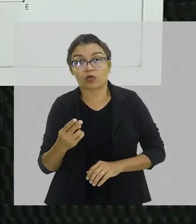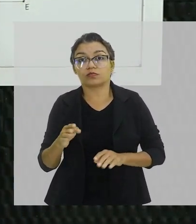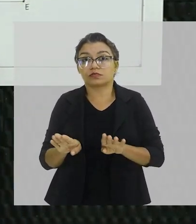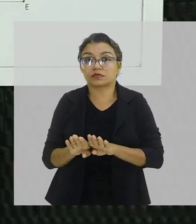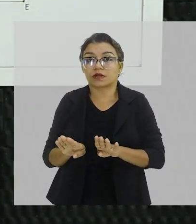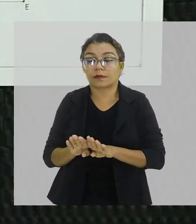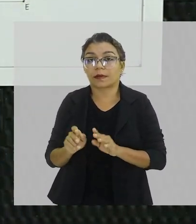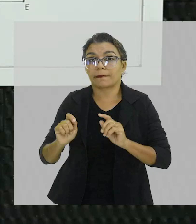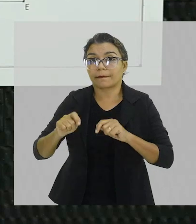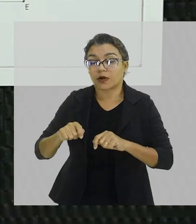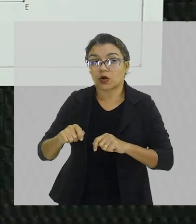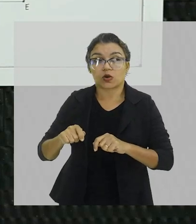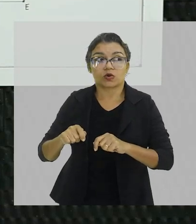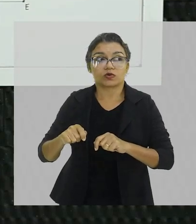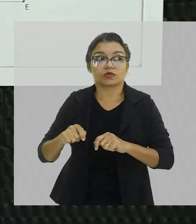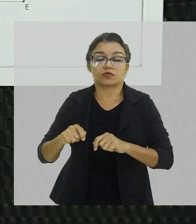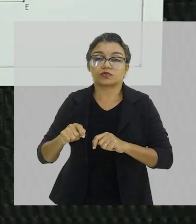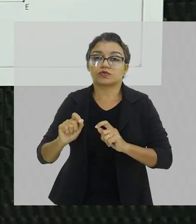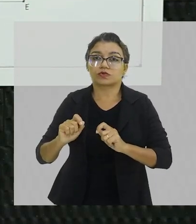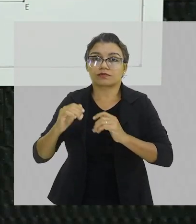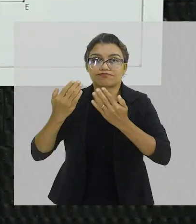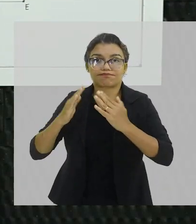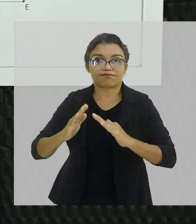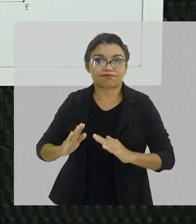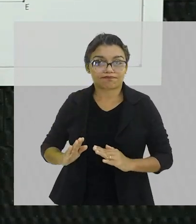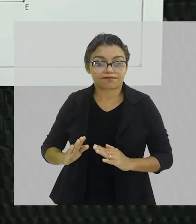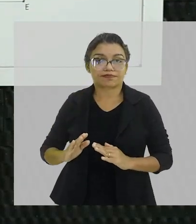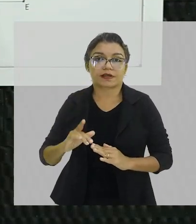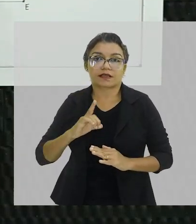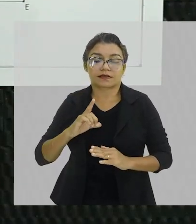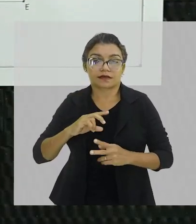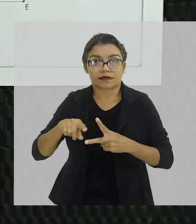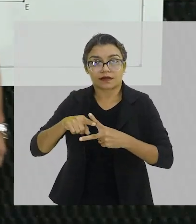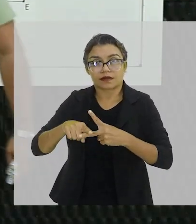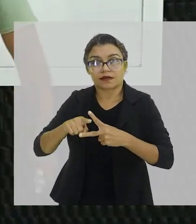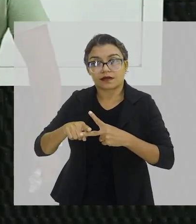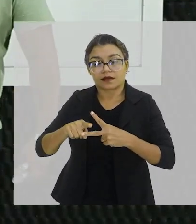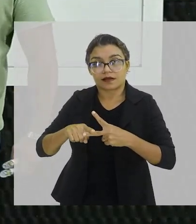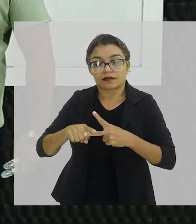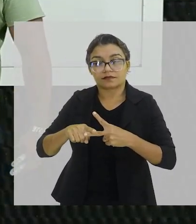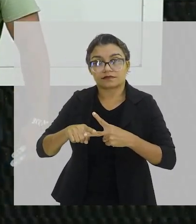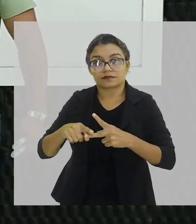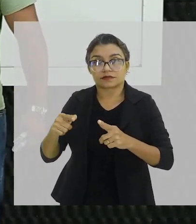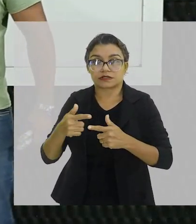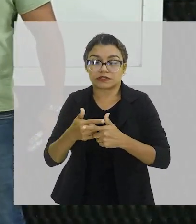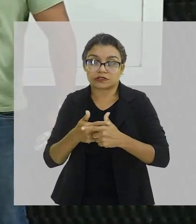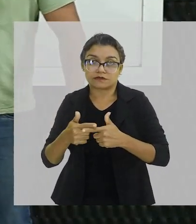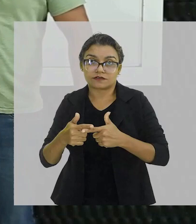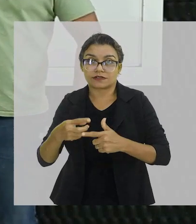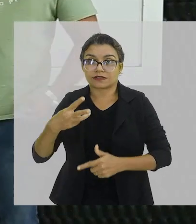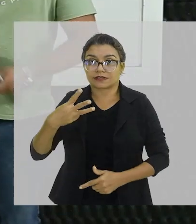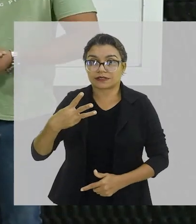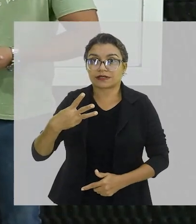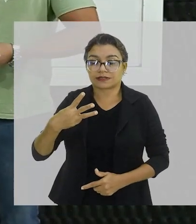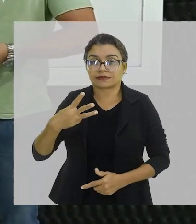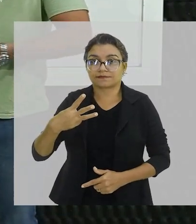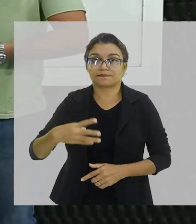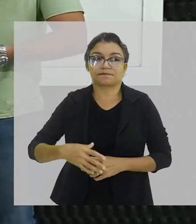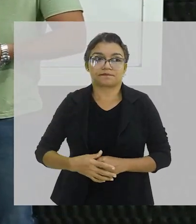poderia fazer essa análise aqui, né, vendo que esse ângulo foi dividido em 3 partes iguais, que é um ângulo inteiro